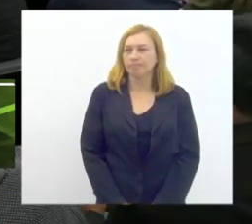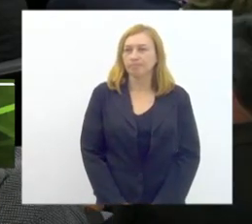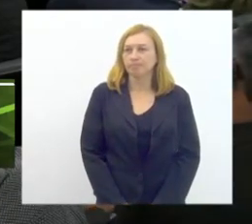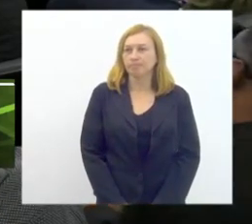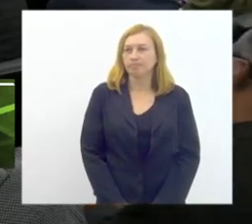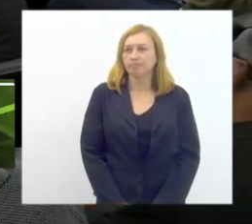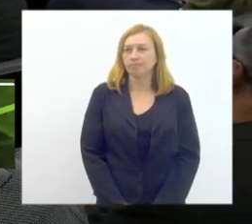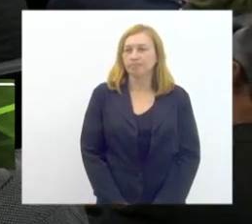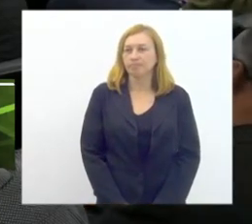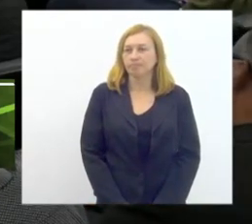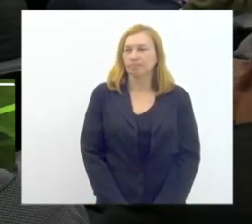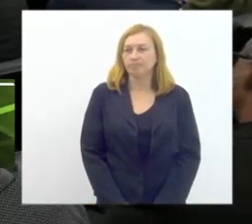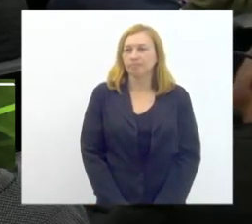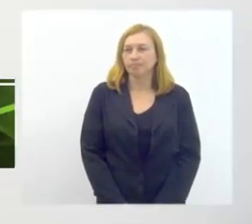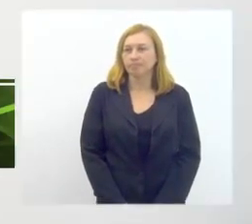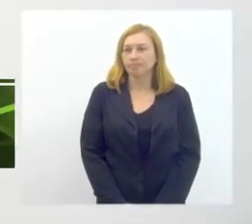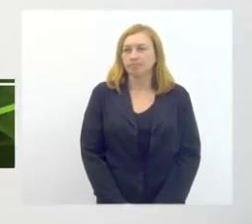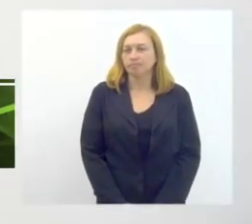Dando sequência,